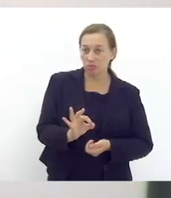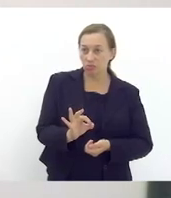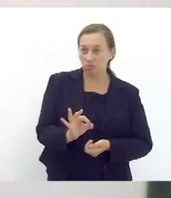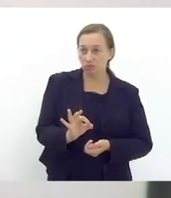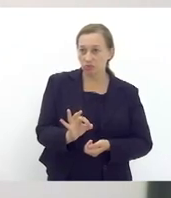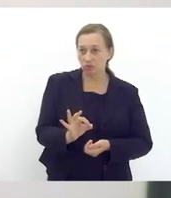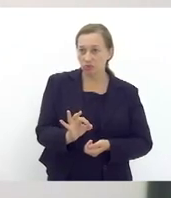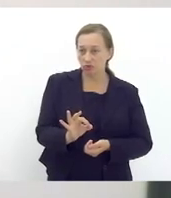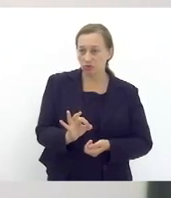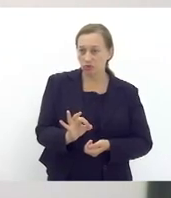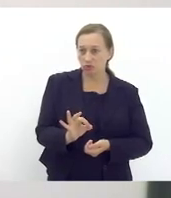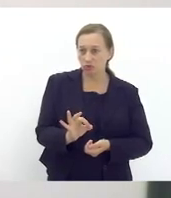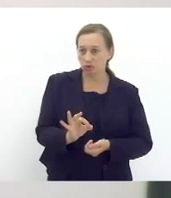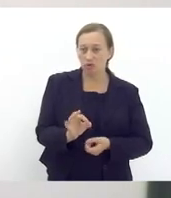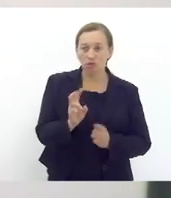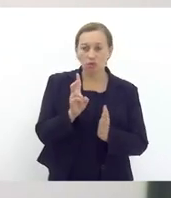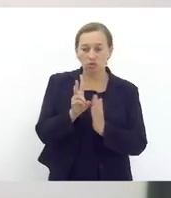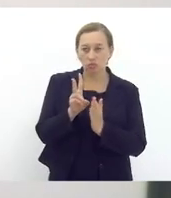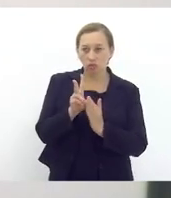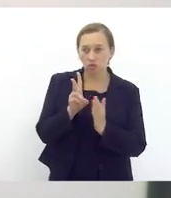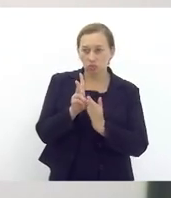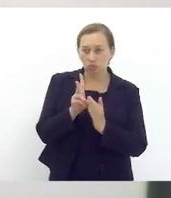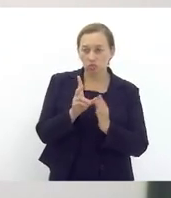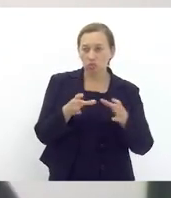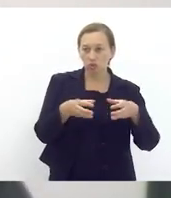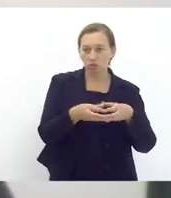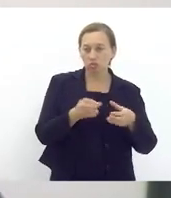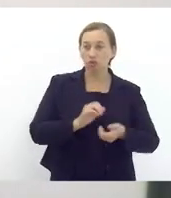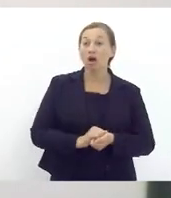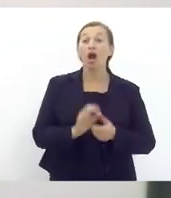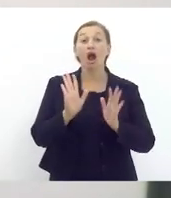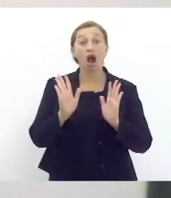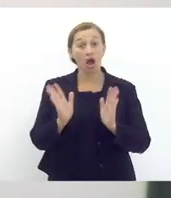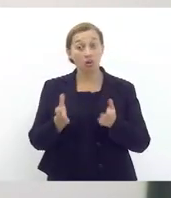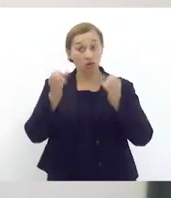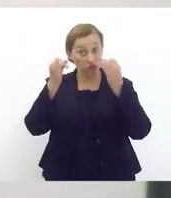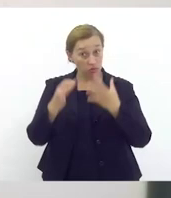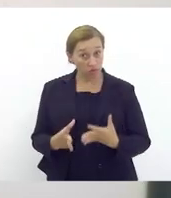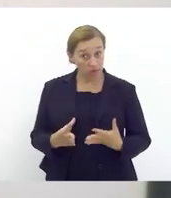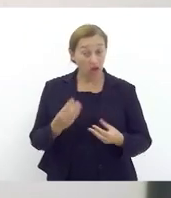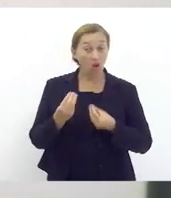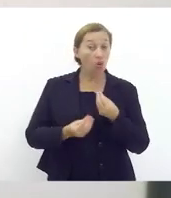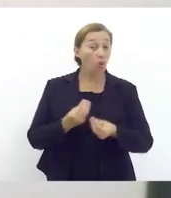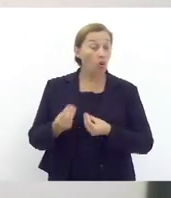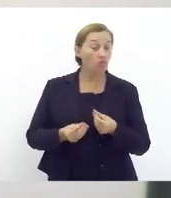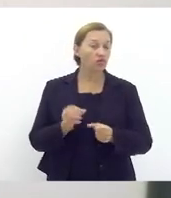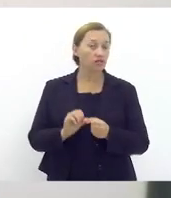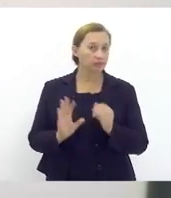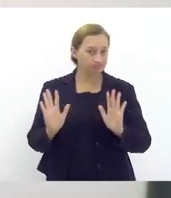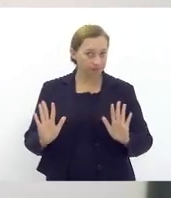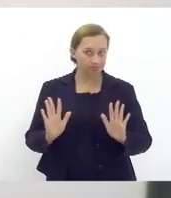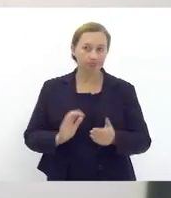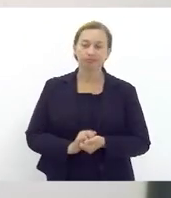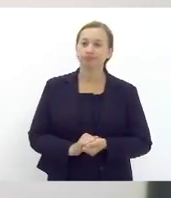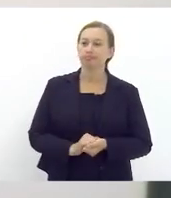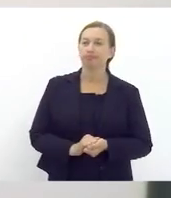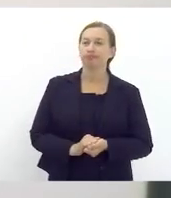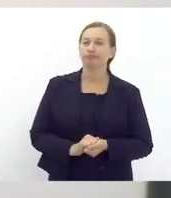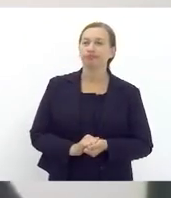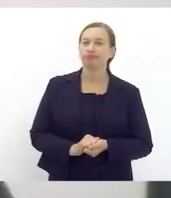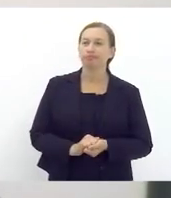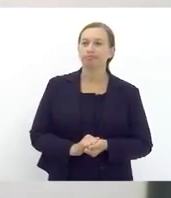seja com recorte indígena agora explicar um pouco de como que se desdobra isso que é